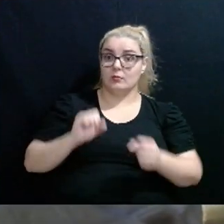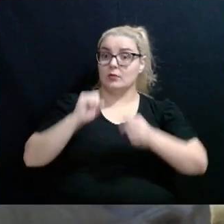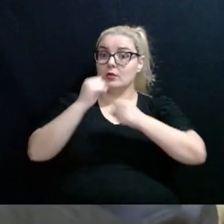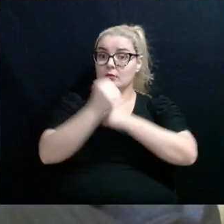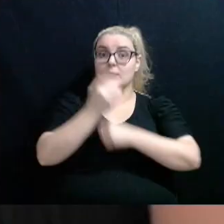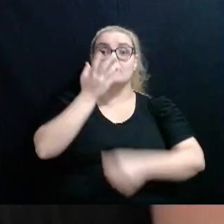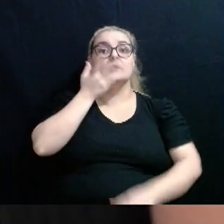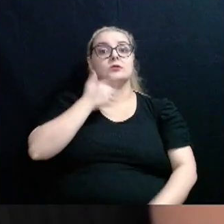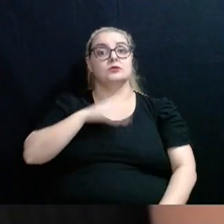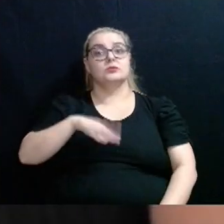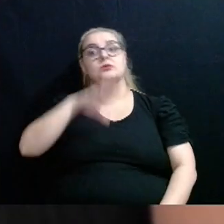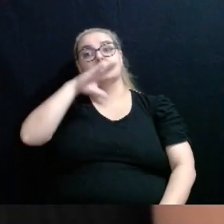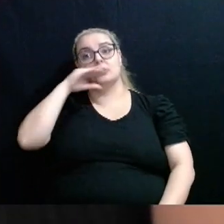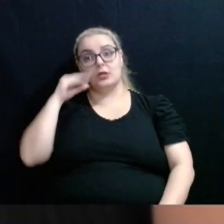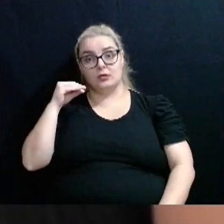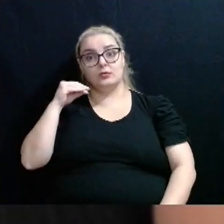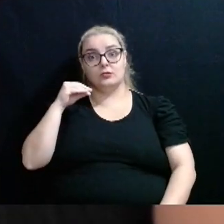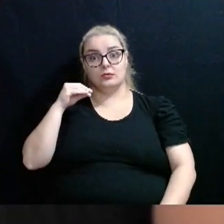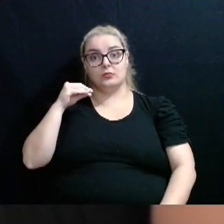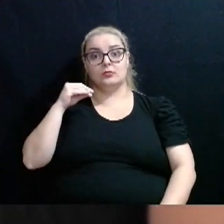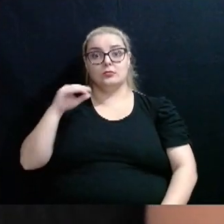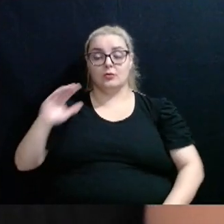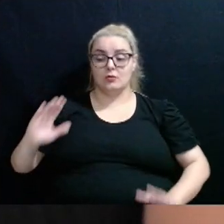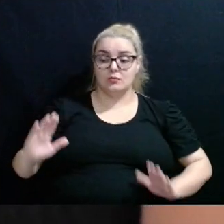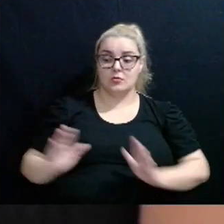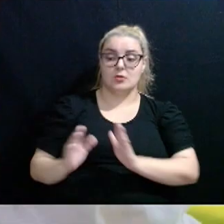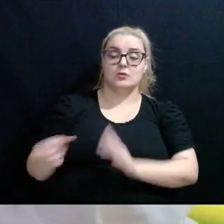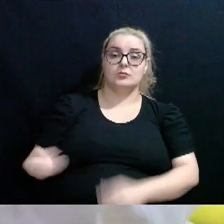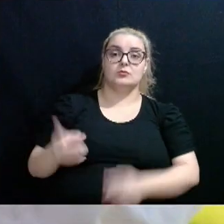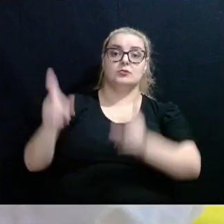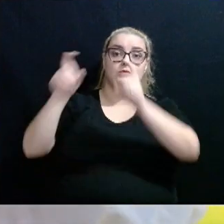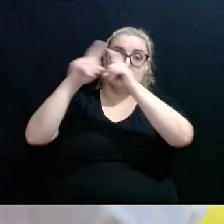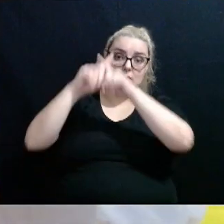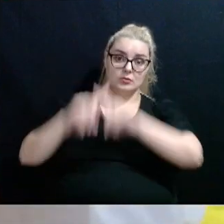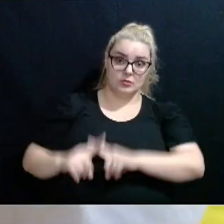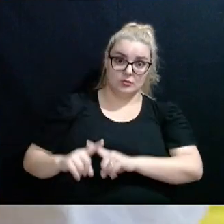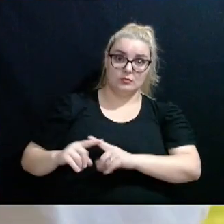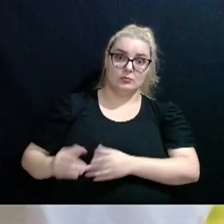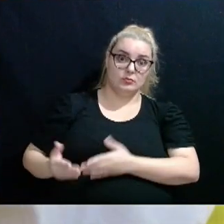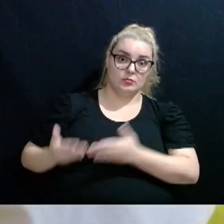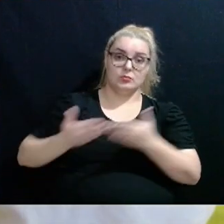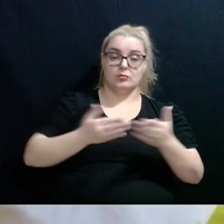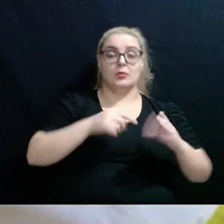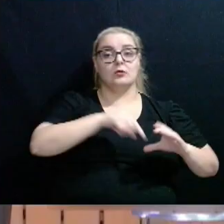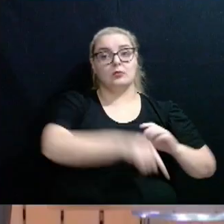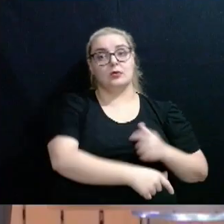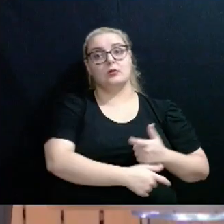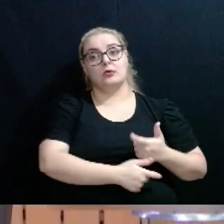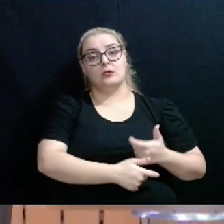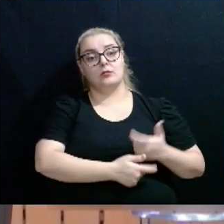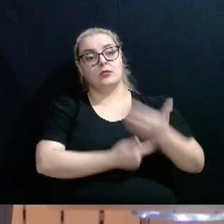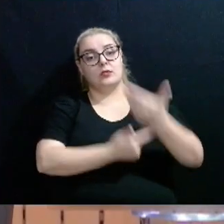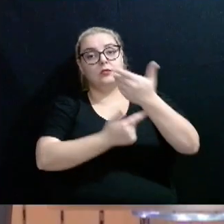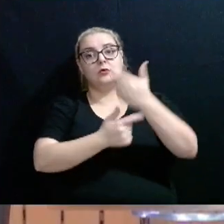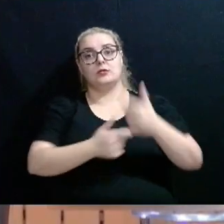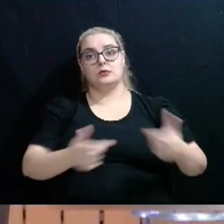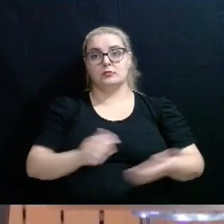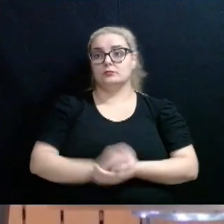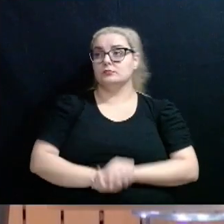e adolescentes frente aos novos desafios impostos pelo avanço das tecnologias. O ECA,